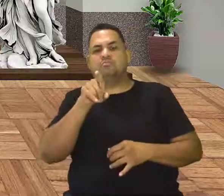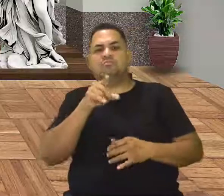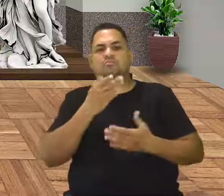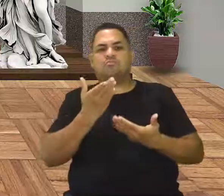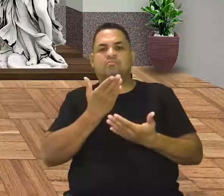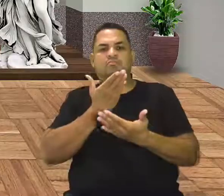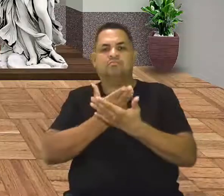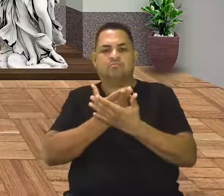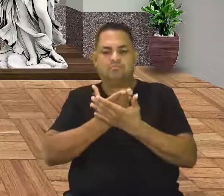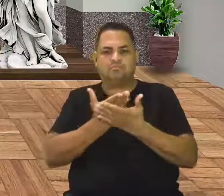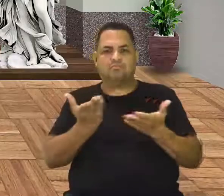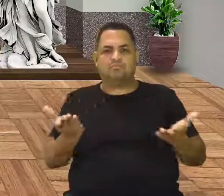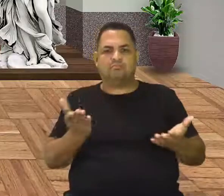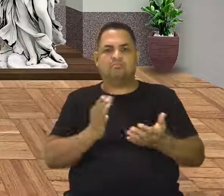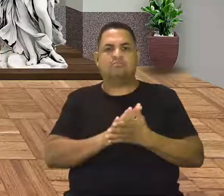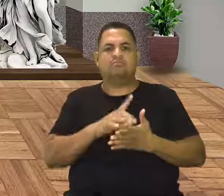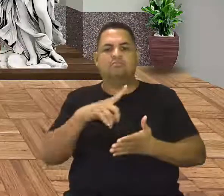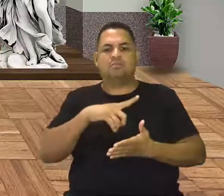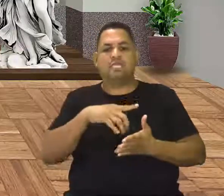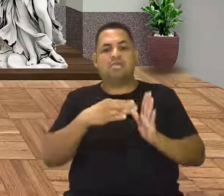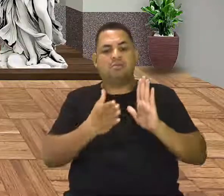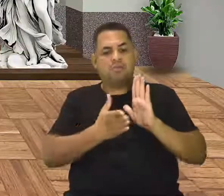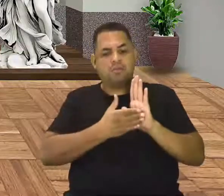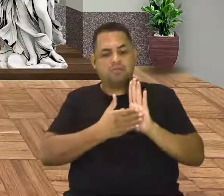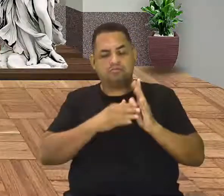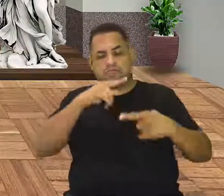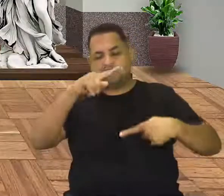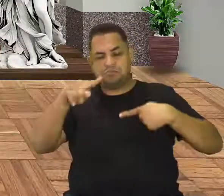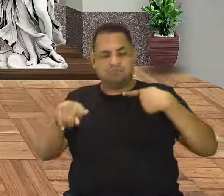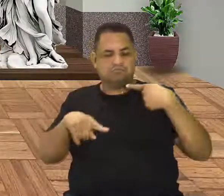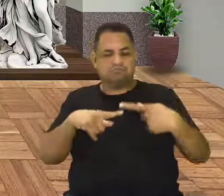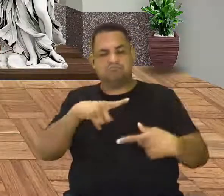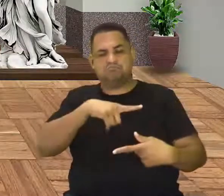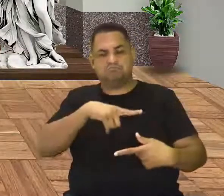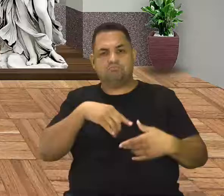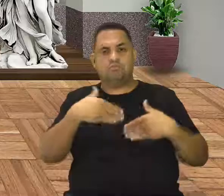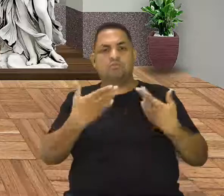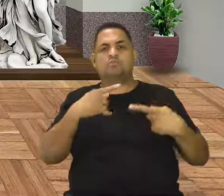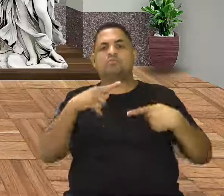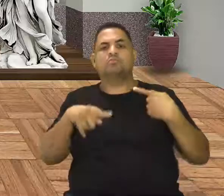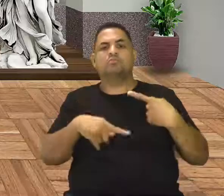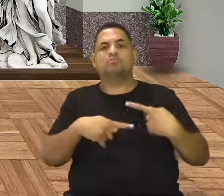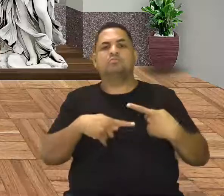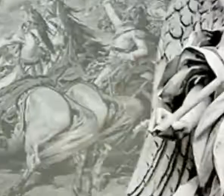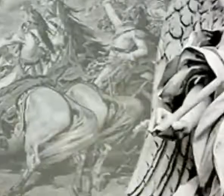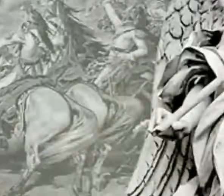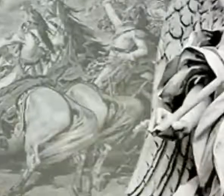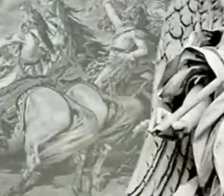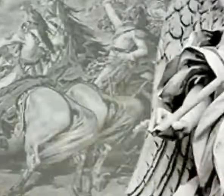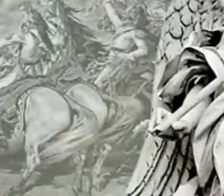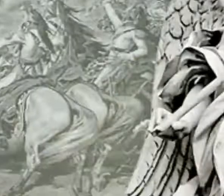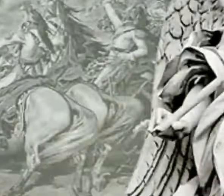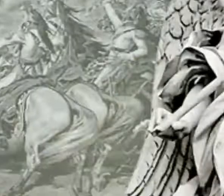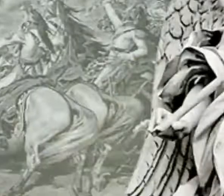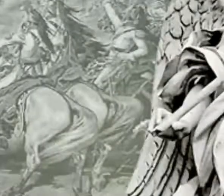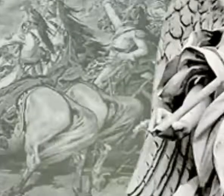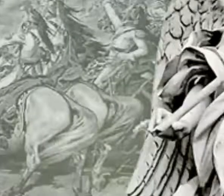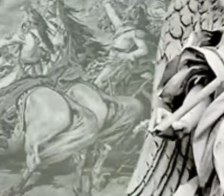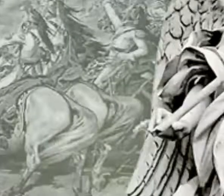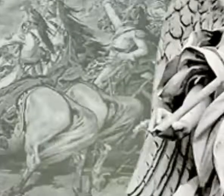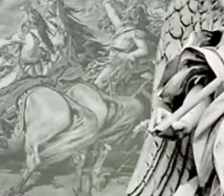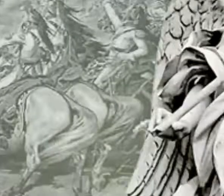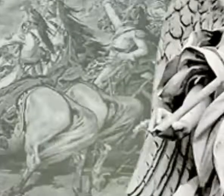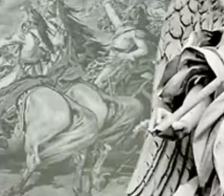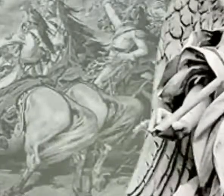hoje estudando, tu tem um propósito, tu tem um objetivo. Qual é o teu objetivo? O meu objetivo é terminar o ensino